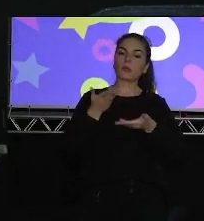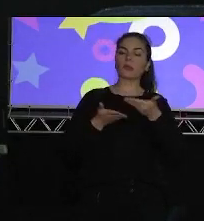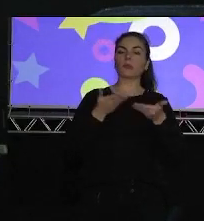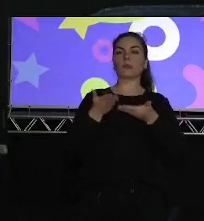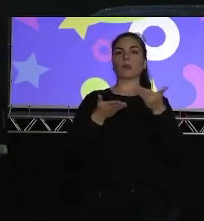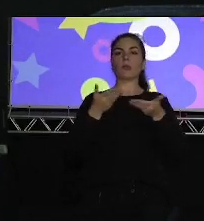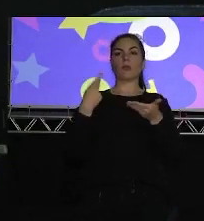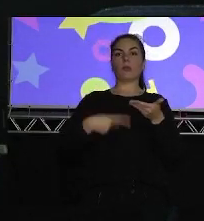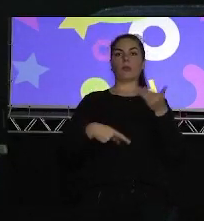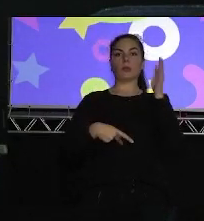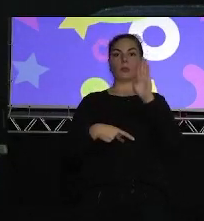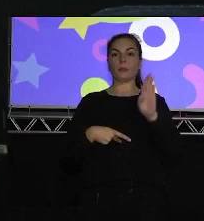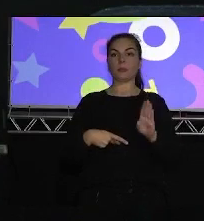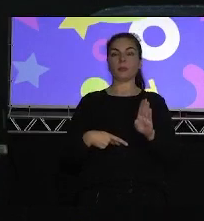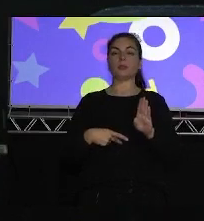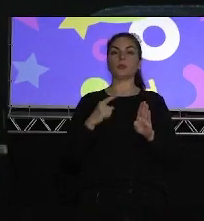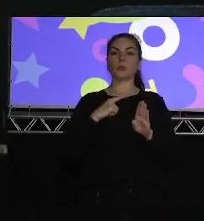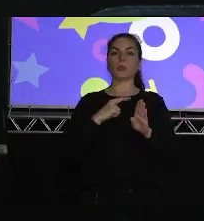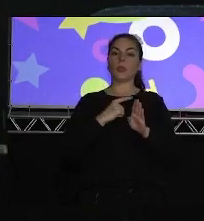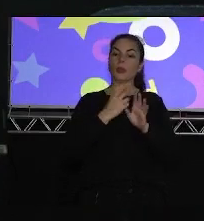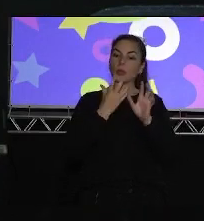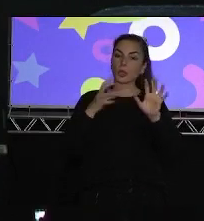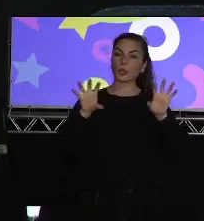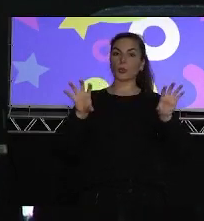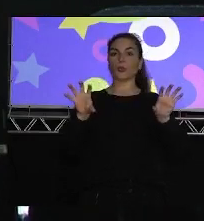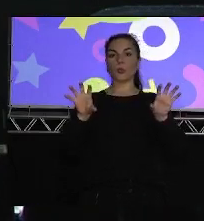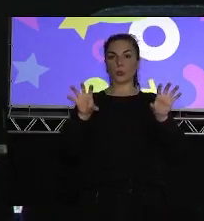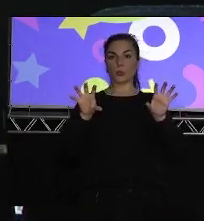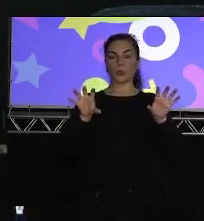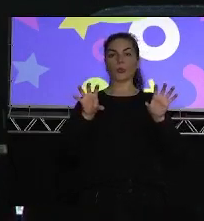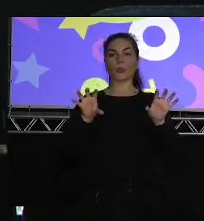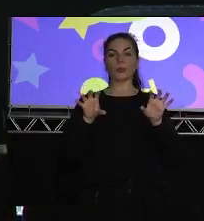com duas linhas de atendimento,